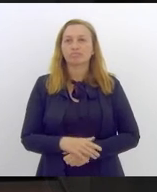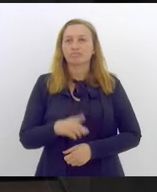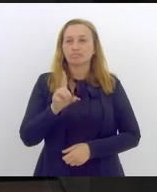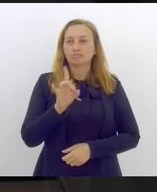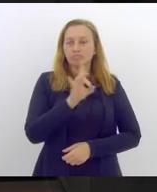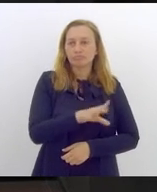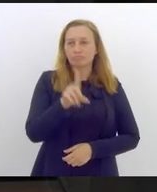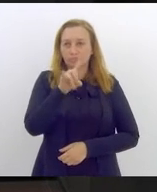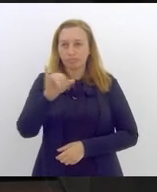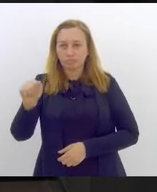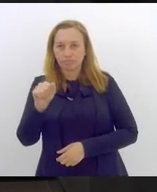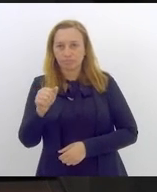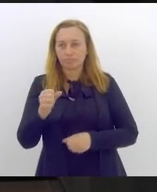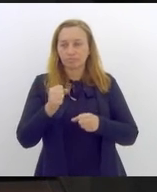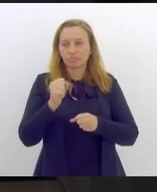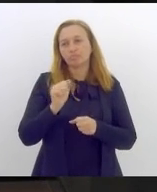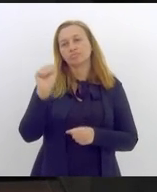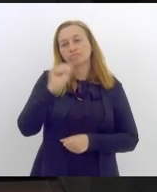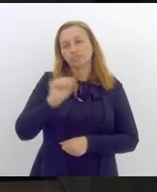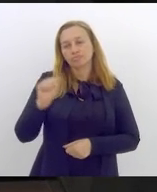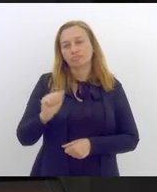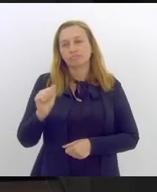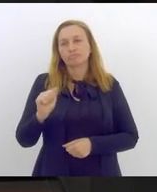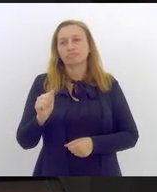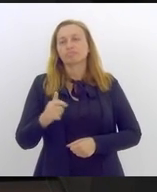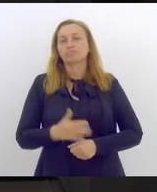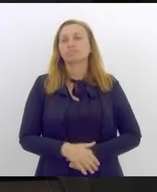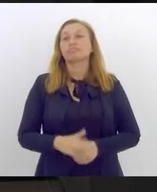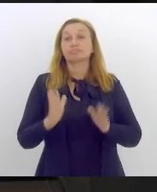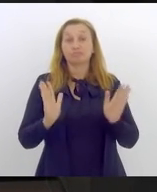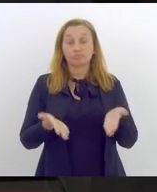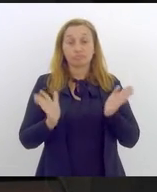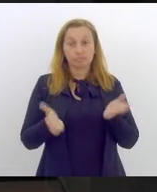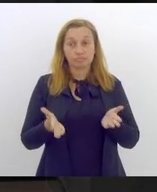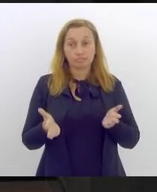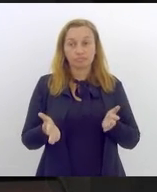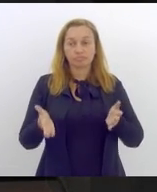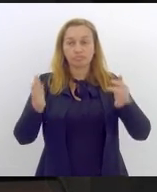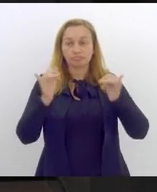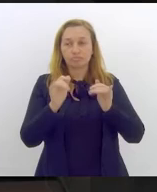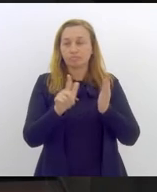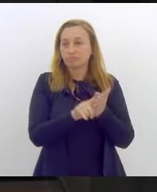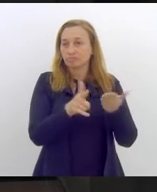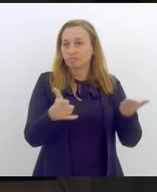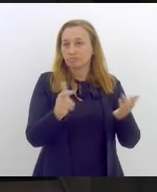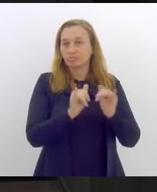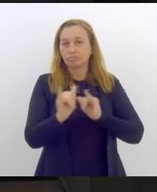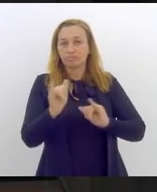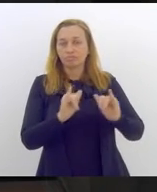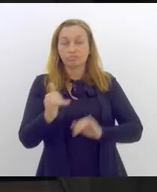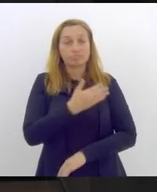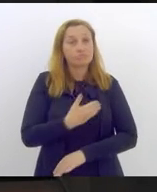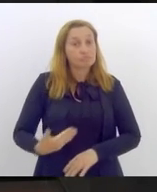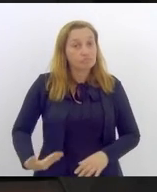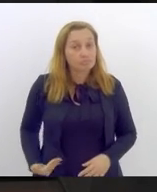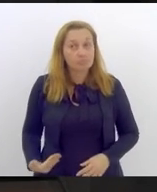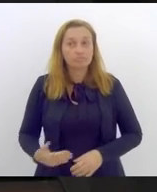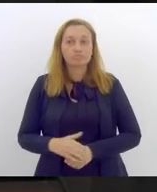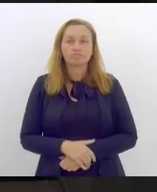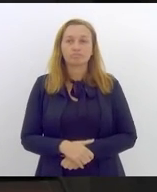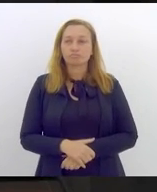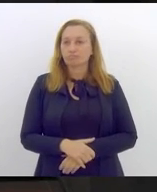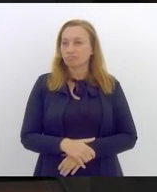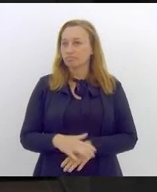de agosto de 2022 e hoje tem uma matéria jornalística que o governo se